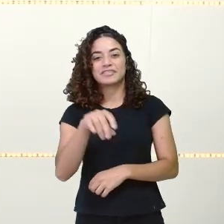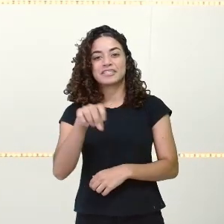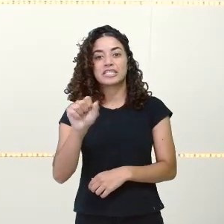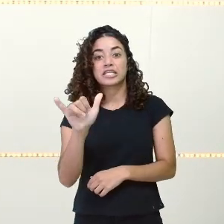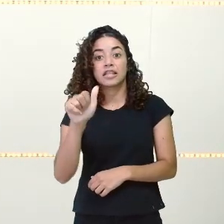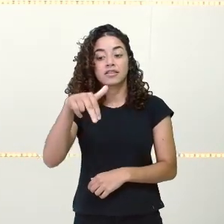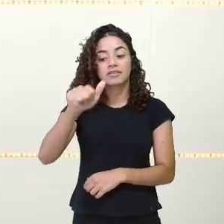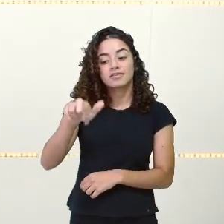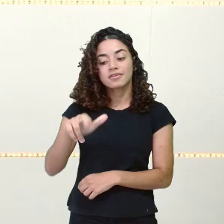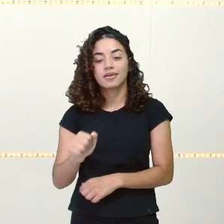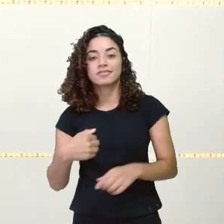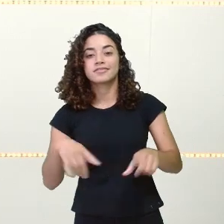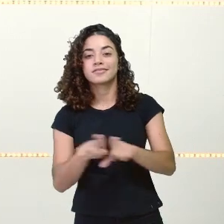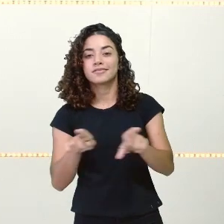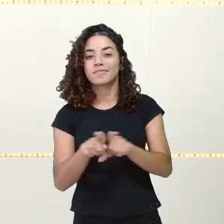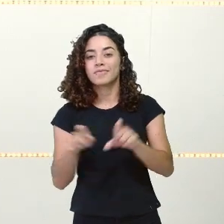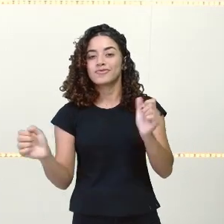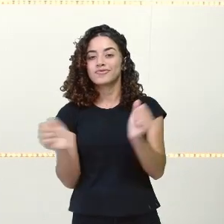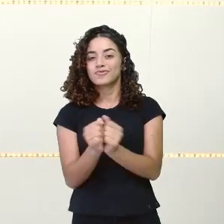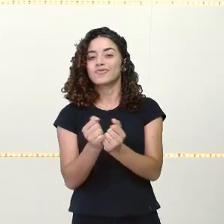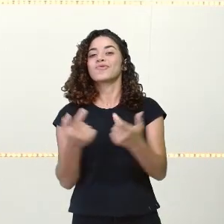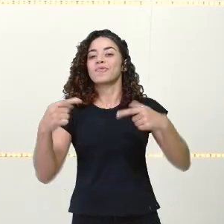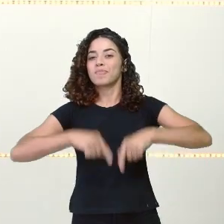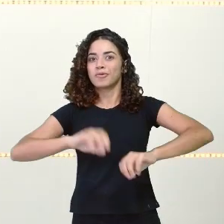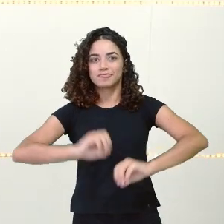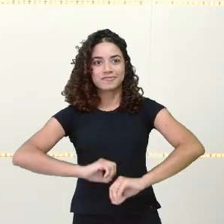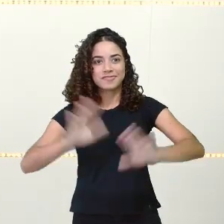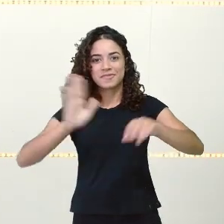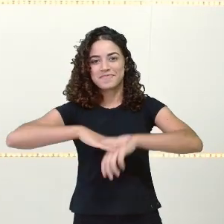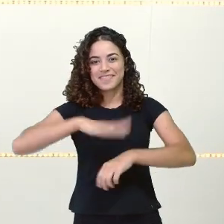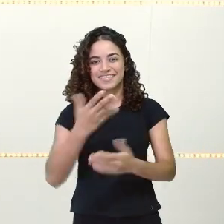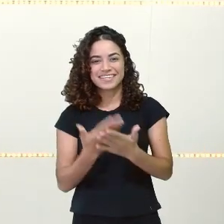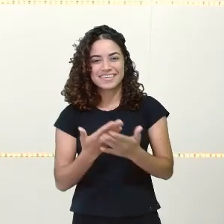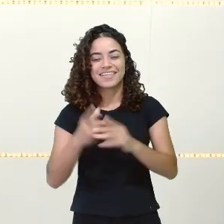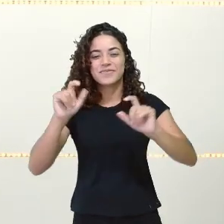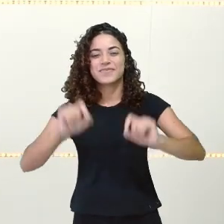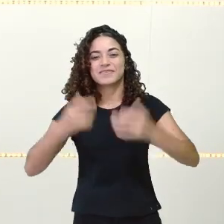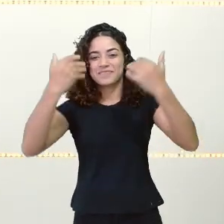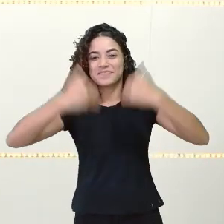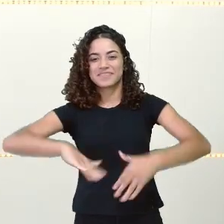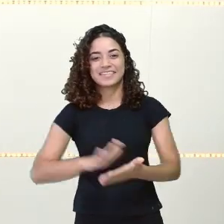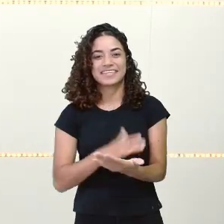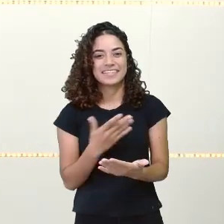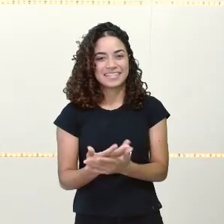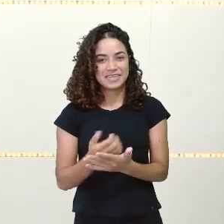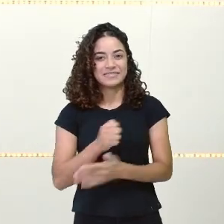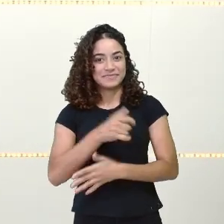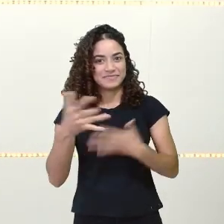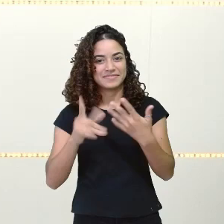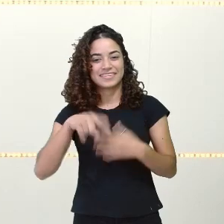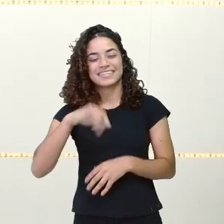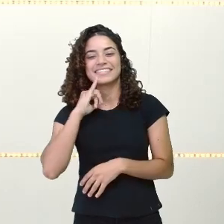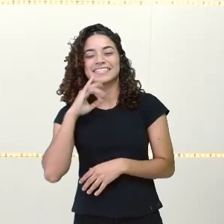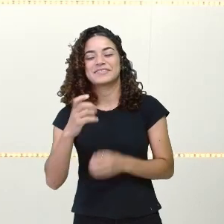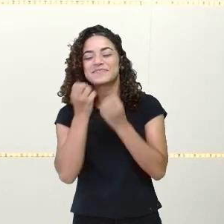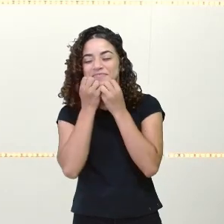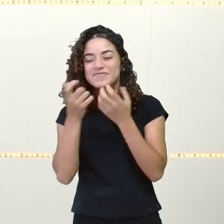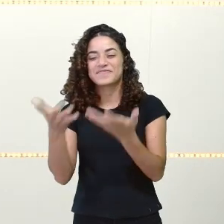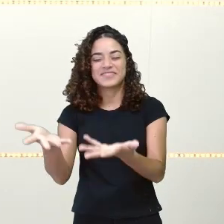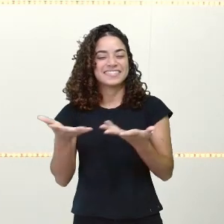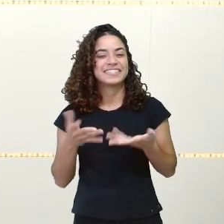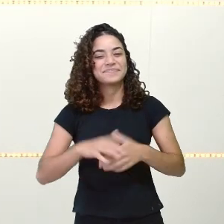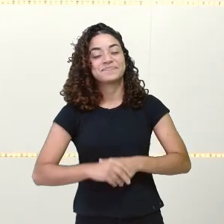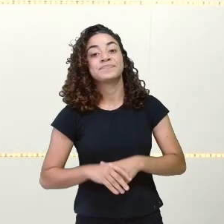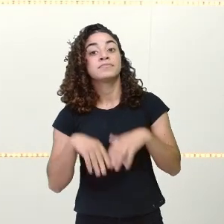Souza. E aqui no estúdio também, para brilhantar a nossa aula, a gente tem a nossa querida intérprete, a Ingrid. Seja muito